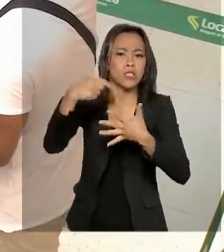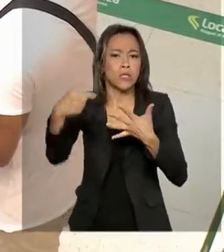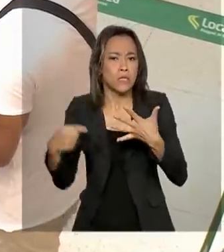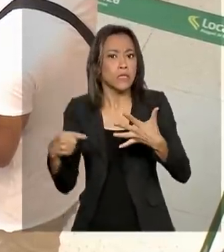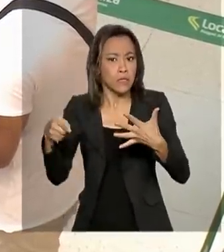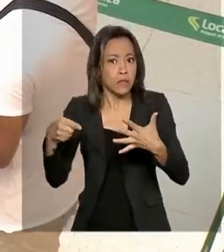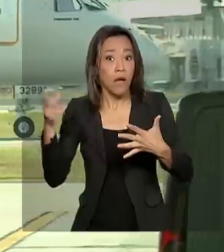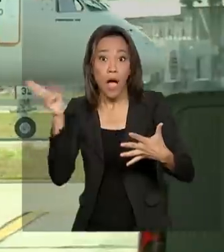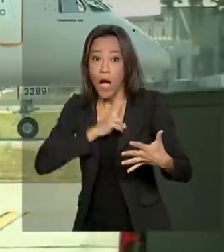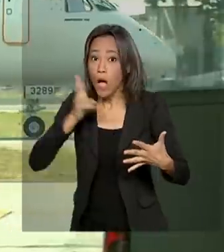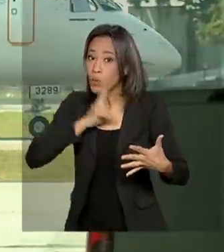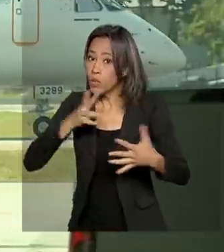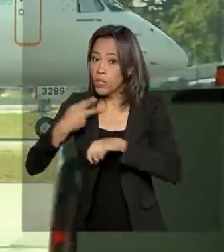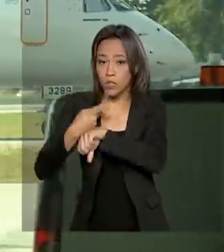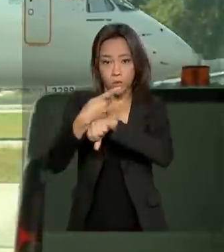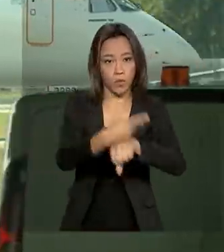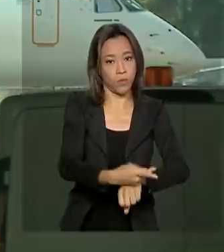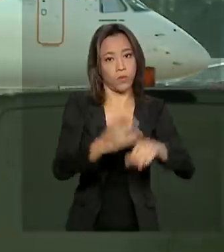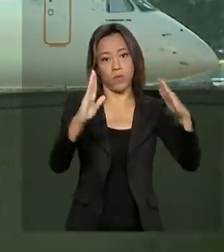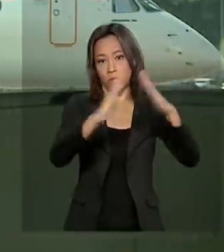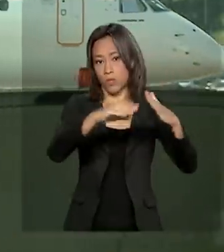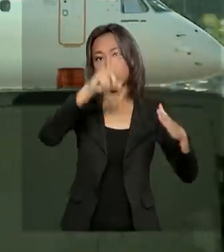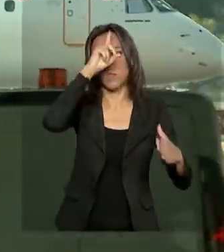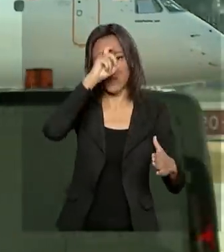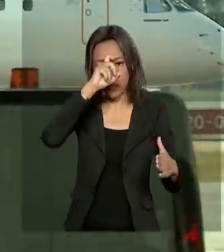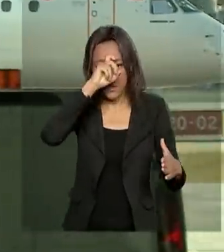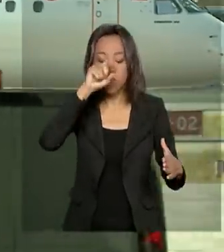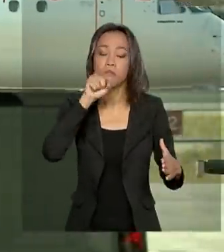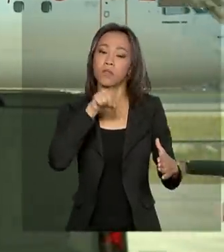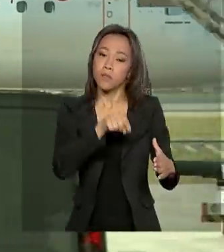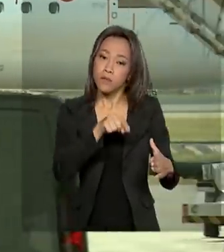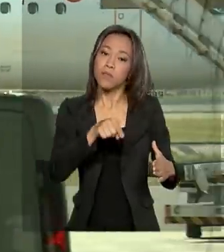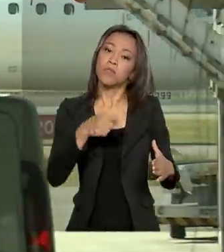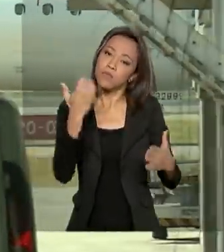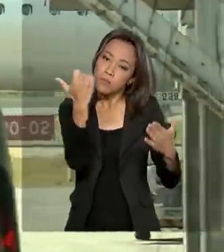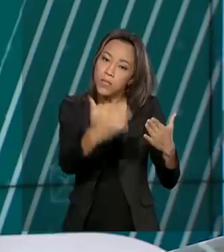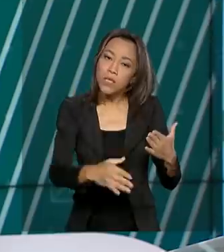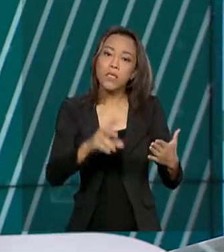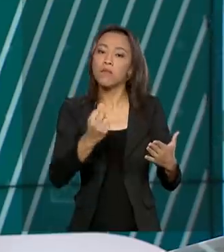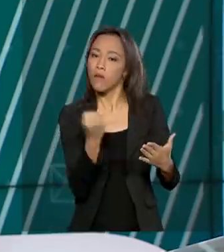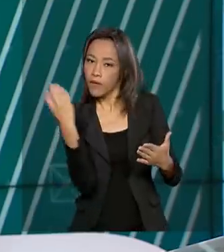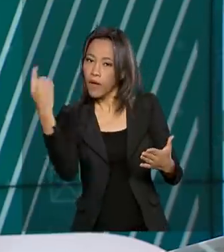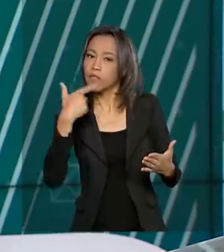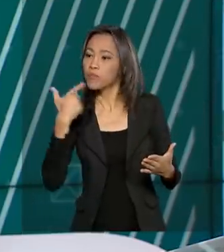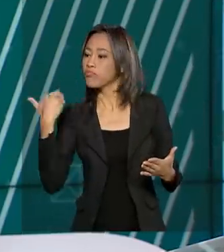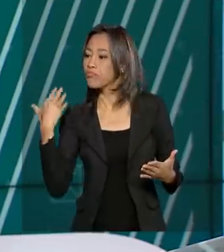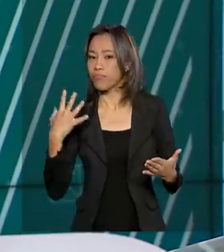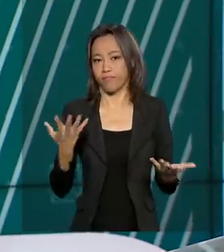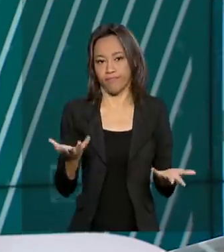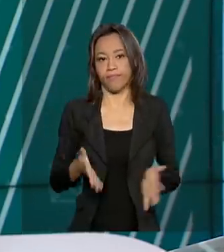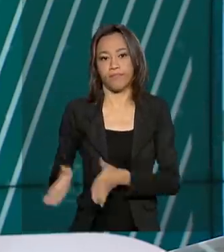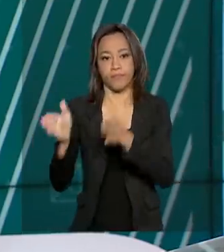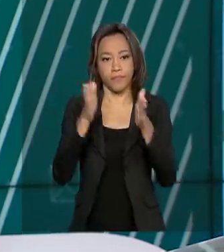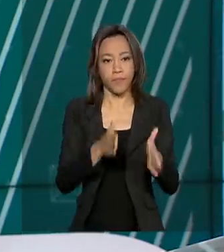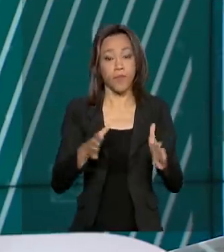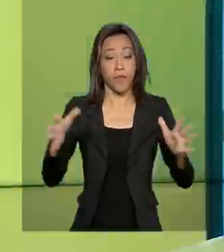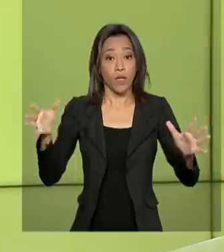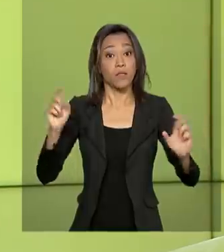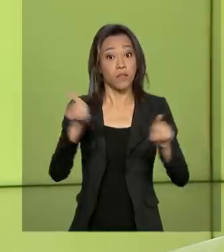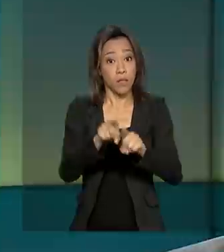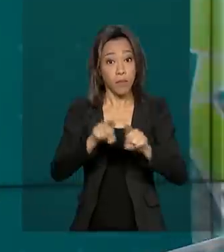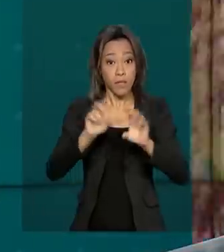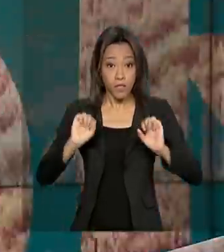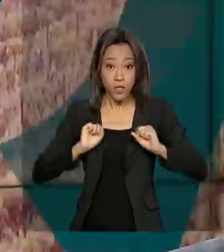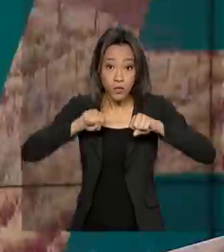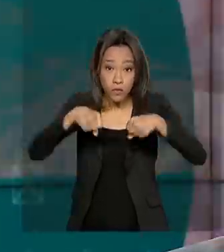imediatamente e procurar o serviço médico adequado reportando a viagem recente à união de esforços também para